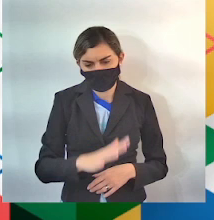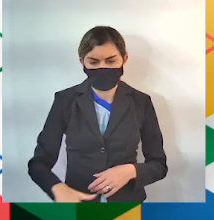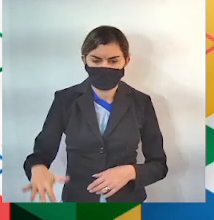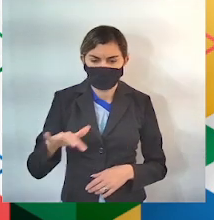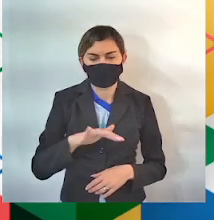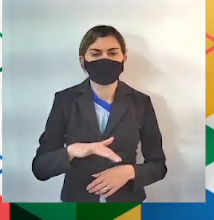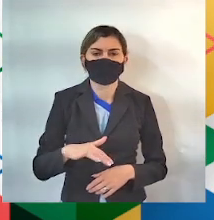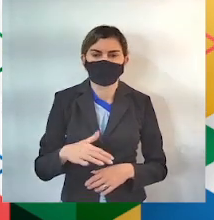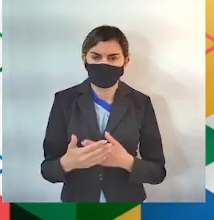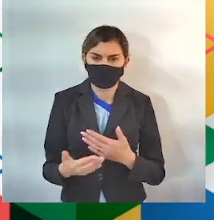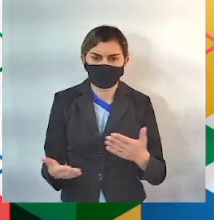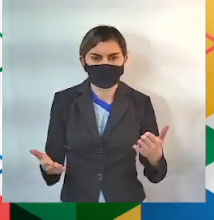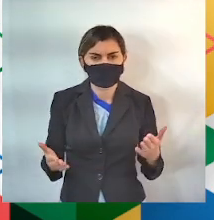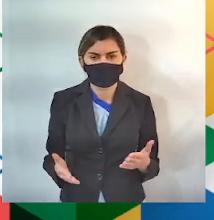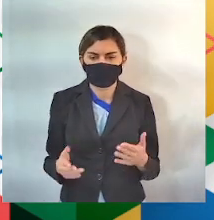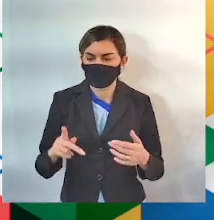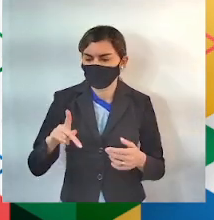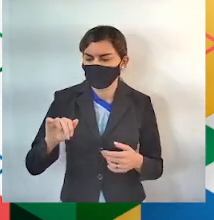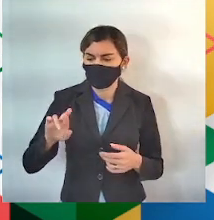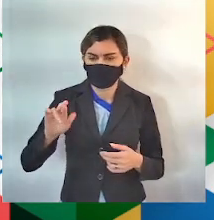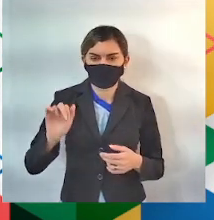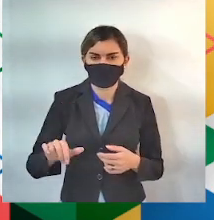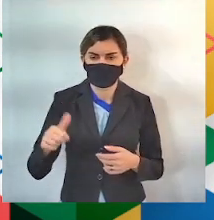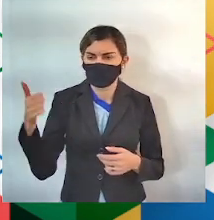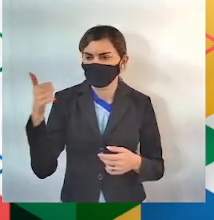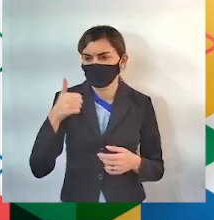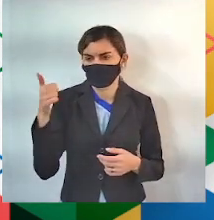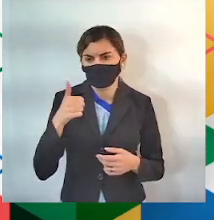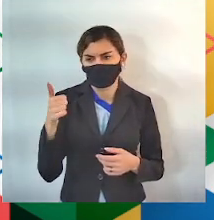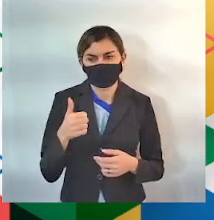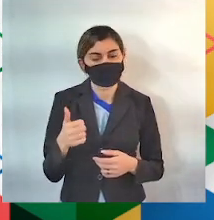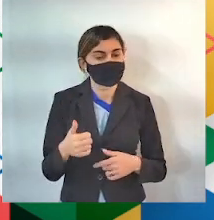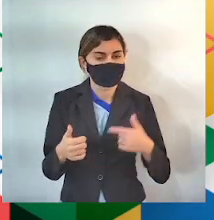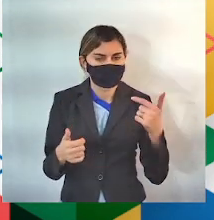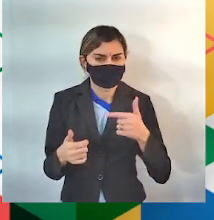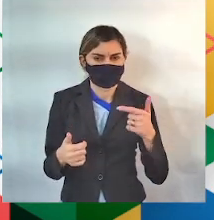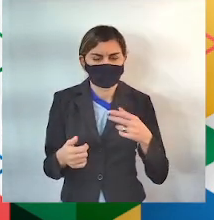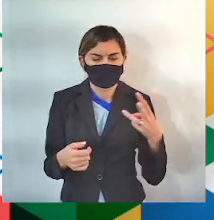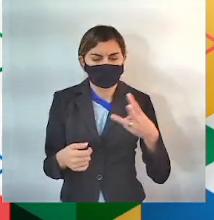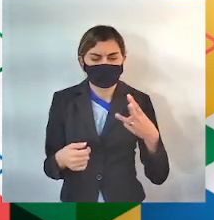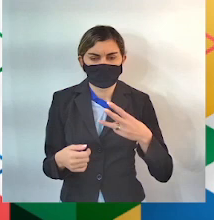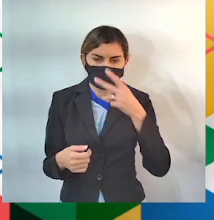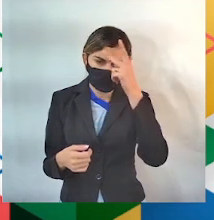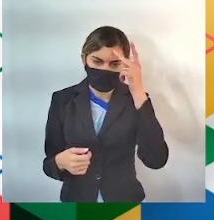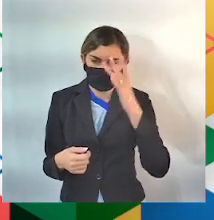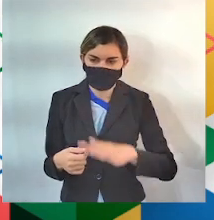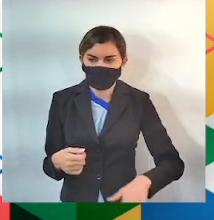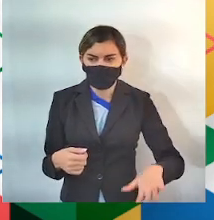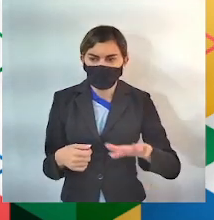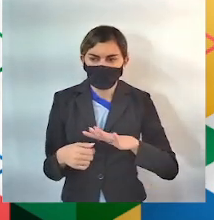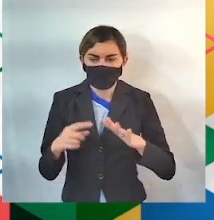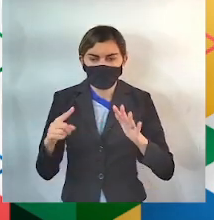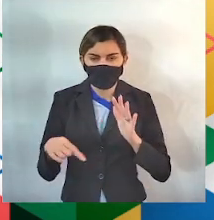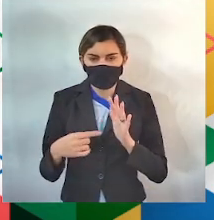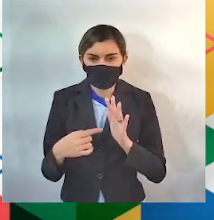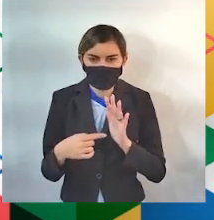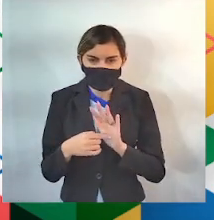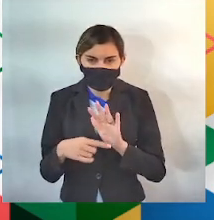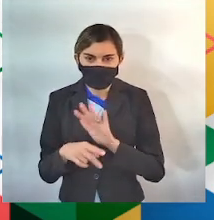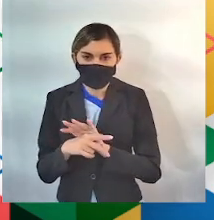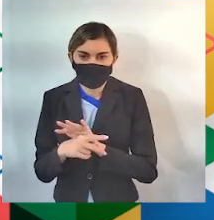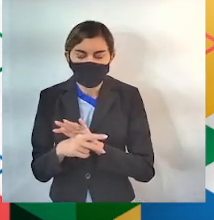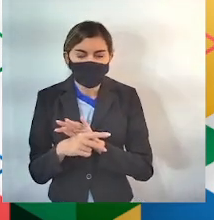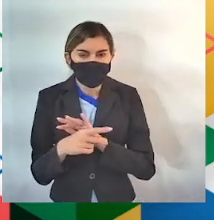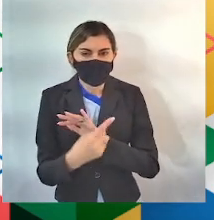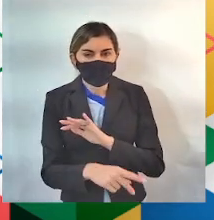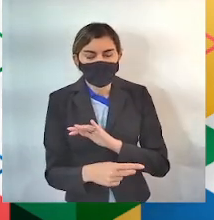she, it, e plural, primeira, segunda e terceira pessoa, we, you, they. Já os object pronouns, ou seja,